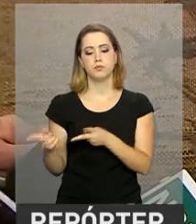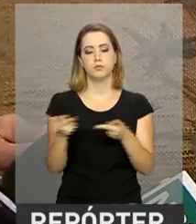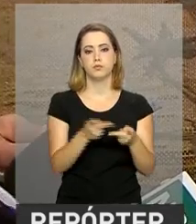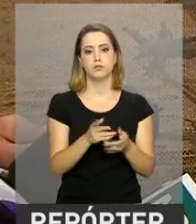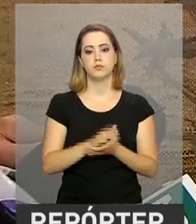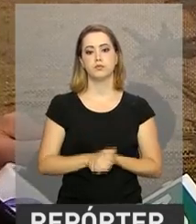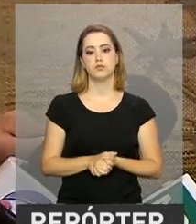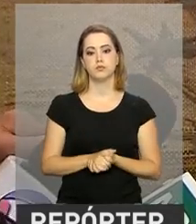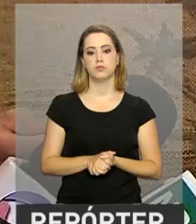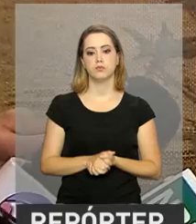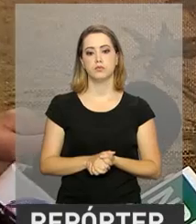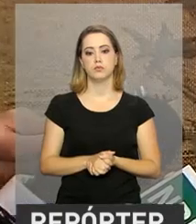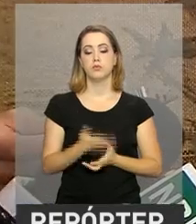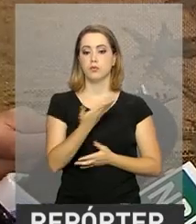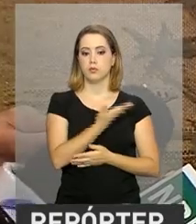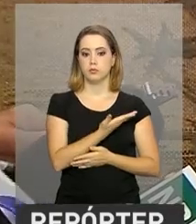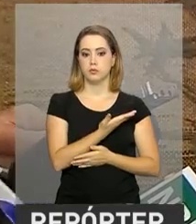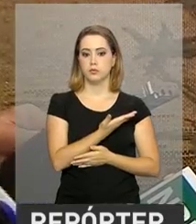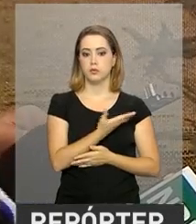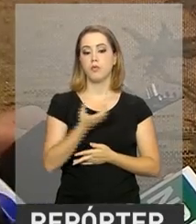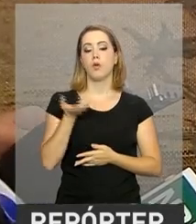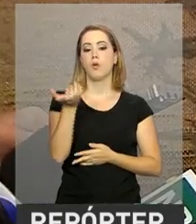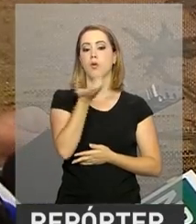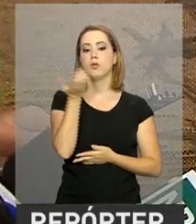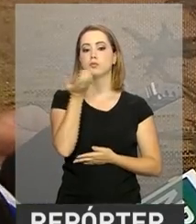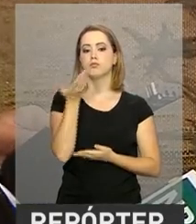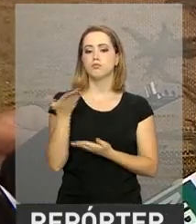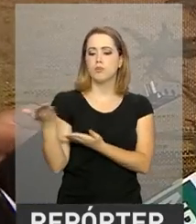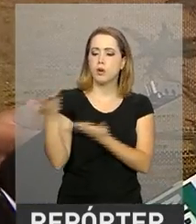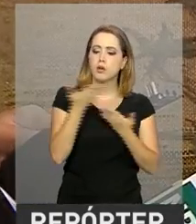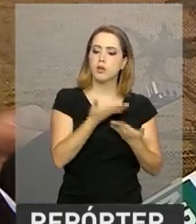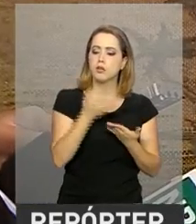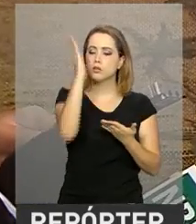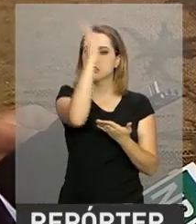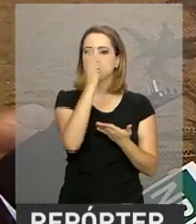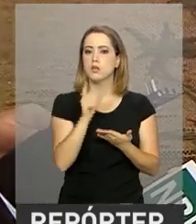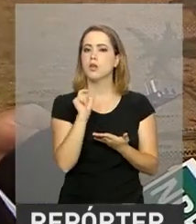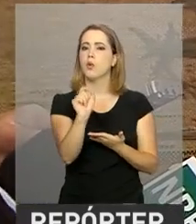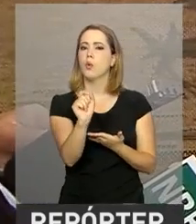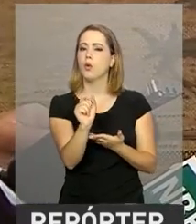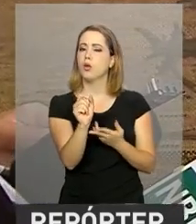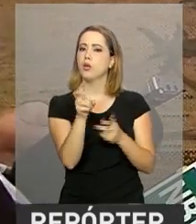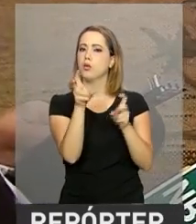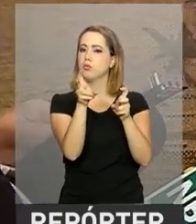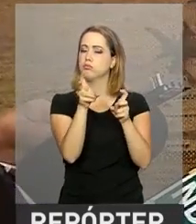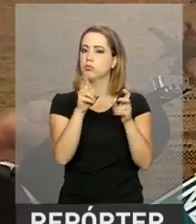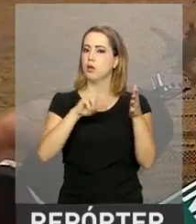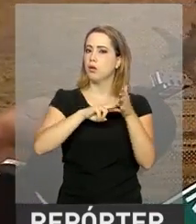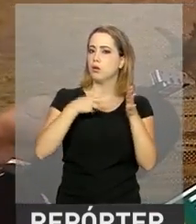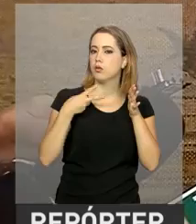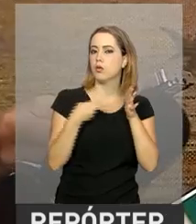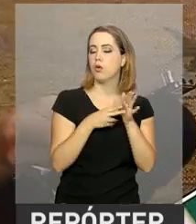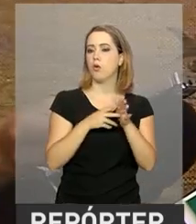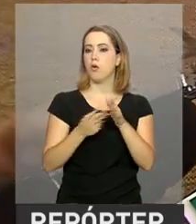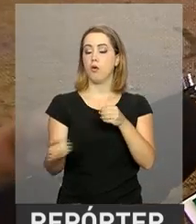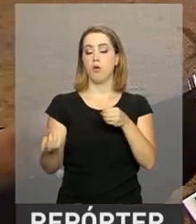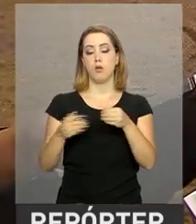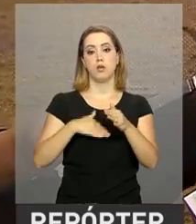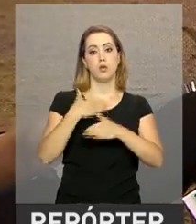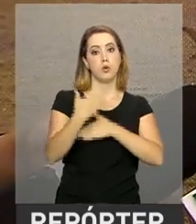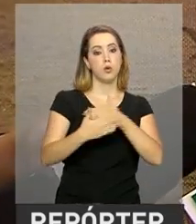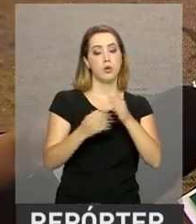o que eu pretendo trazer é exatamente este digamos vou chamar assim de recomeço do nosso país que se baseia